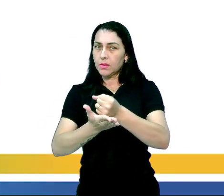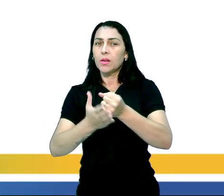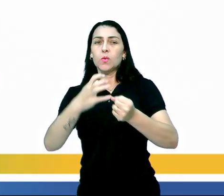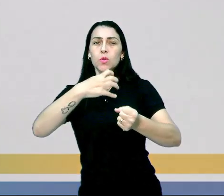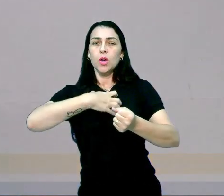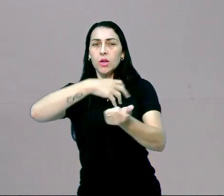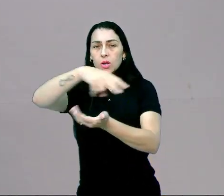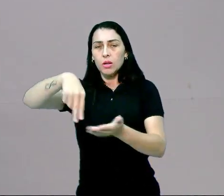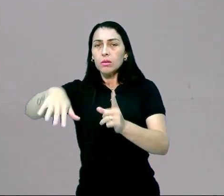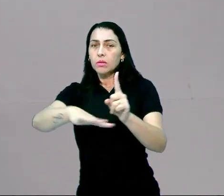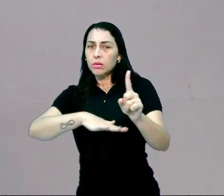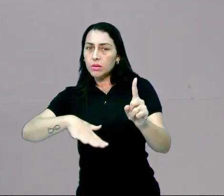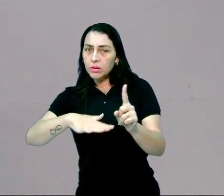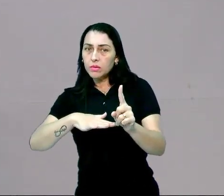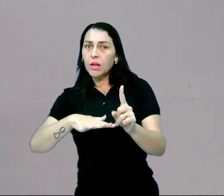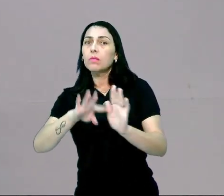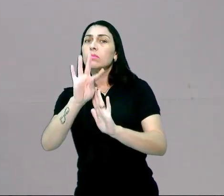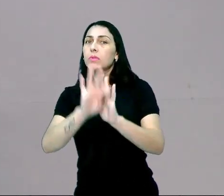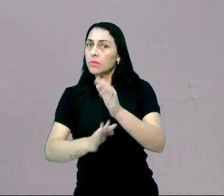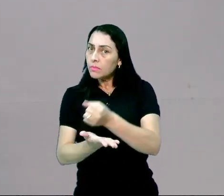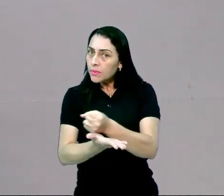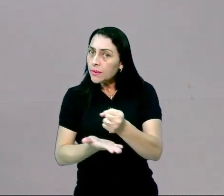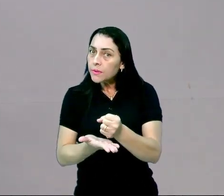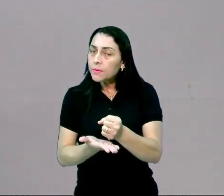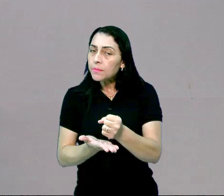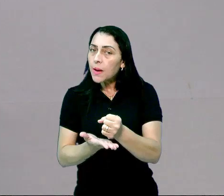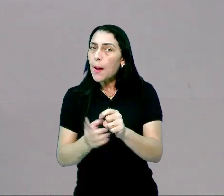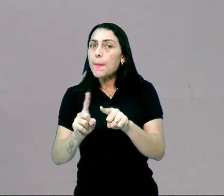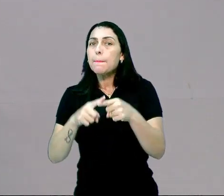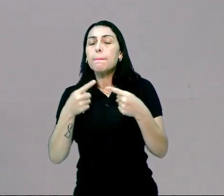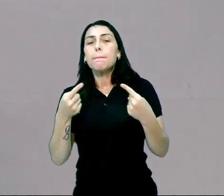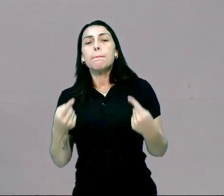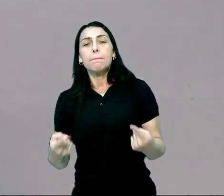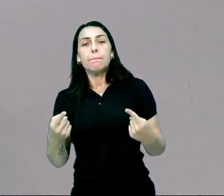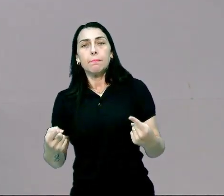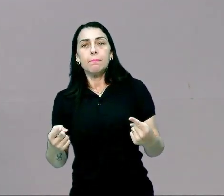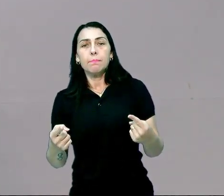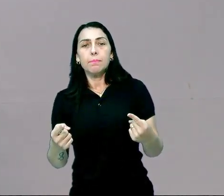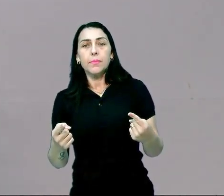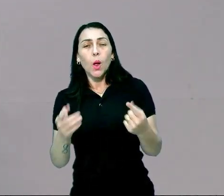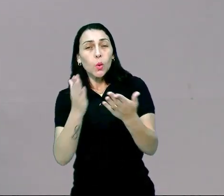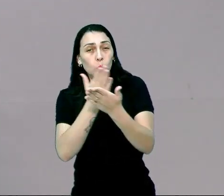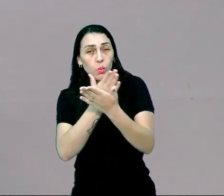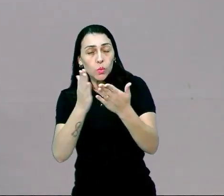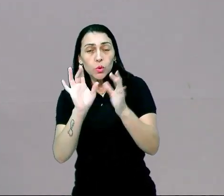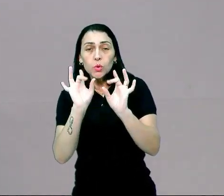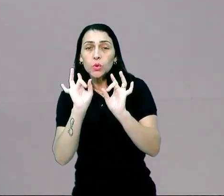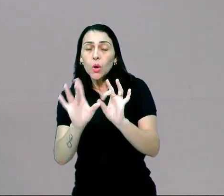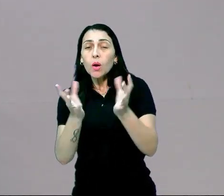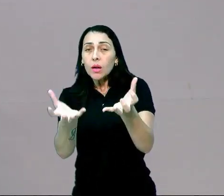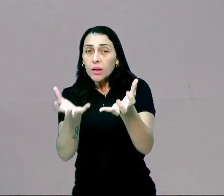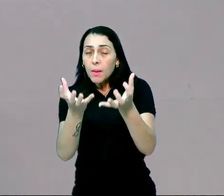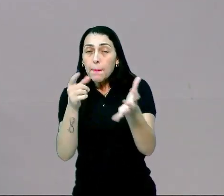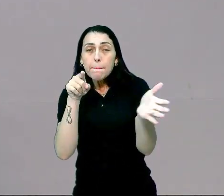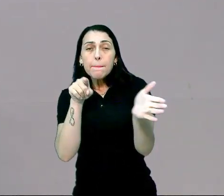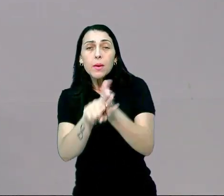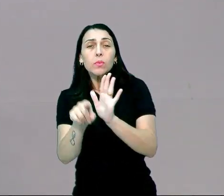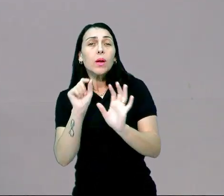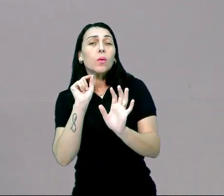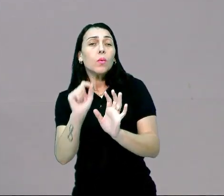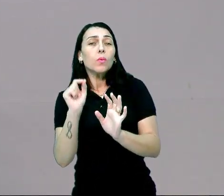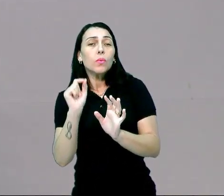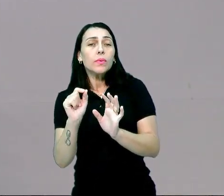de dança e tudo mais. Esse é o texto base. Mas ali, no comando, só perguntou o